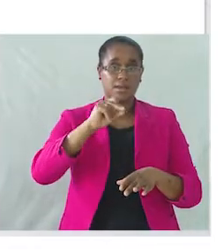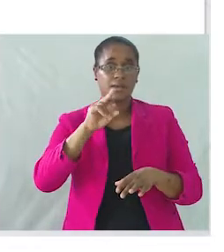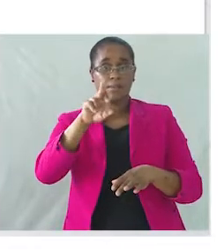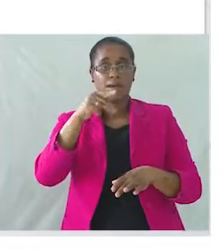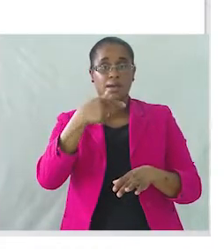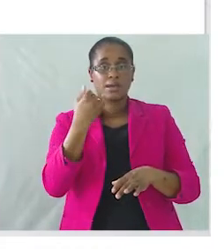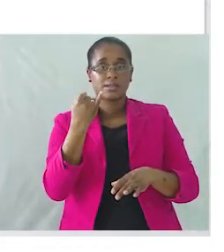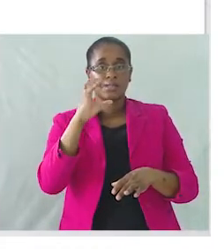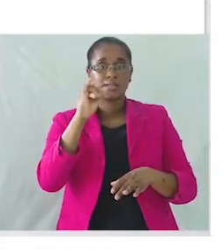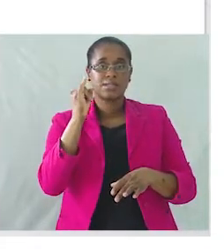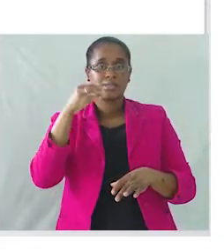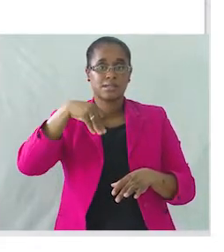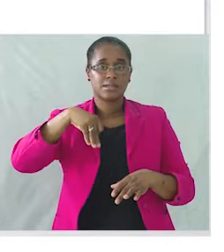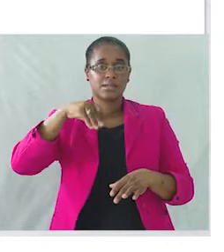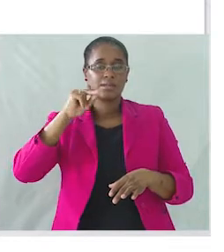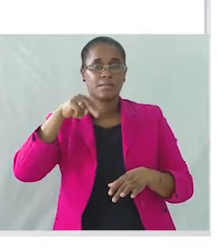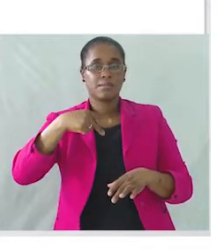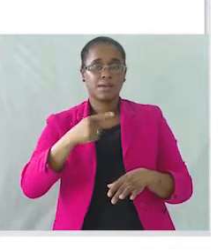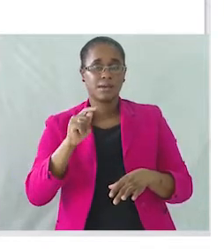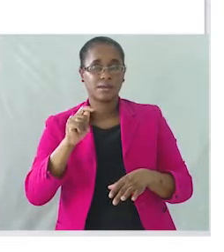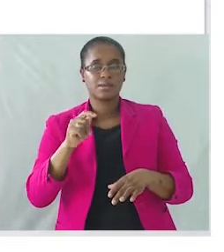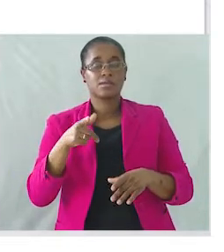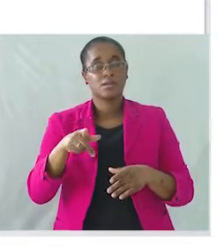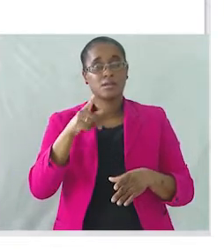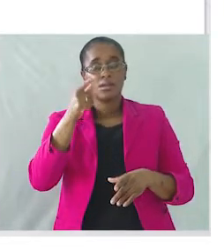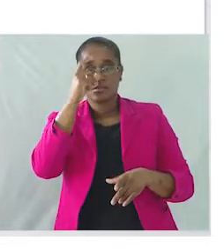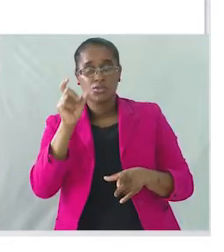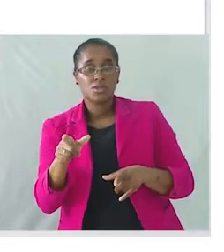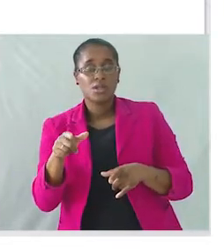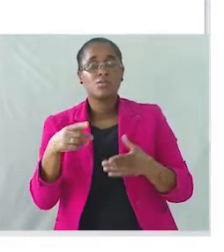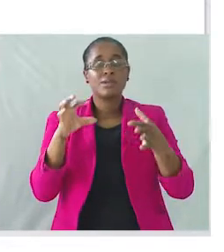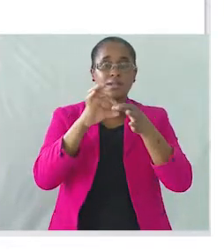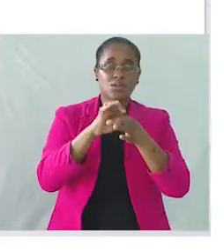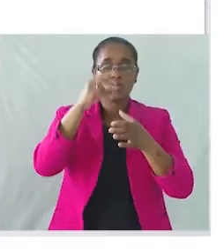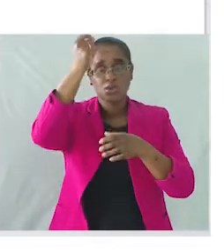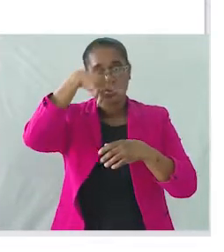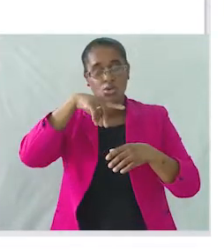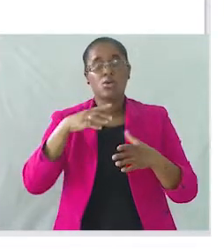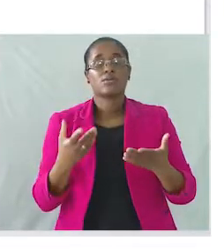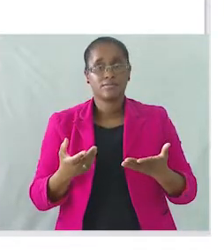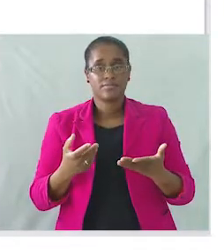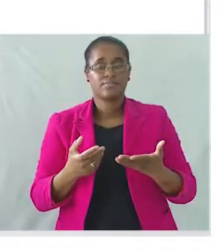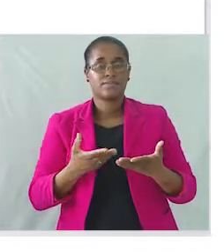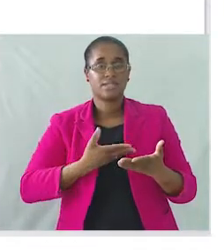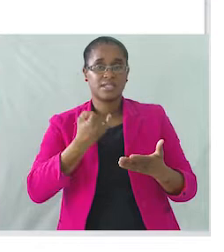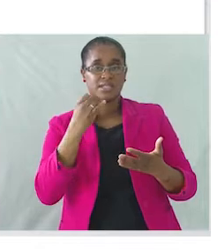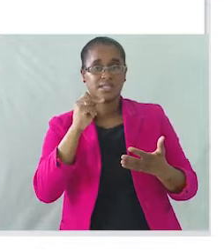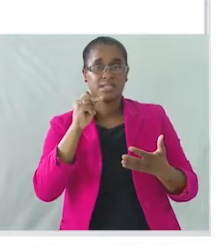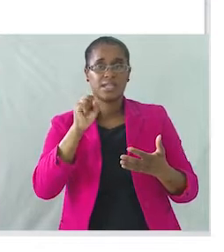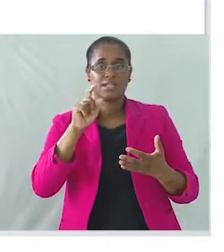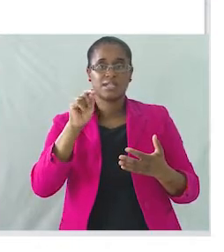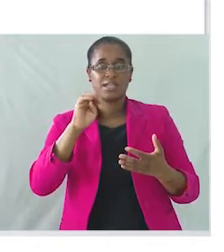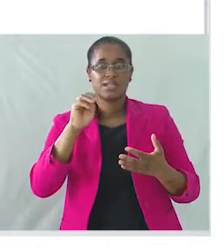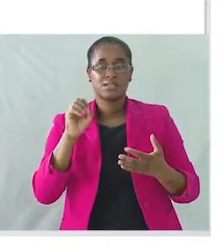tem uma relação com a história, ou a diegese, não é? Ele, quando é participante, ele é